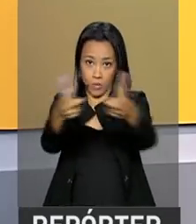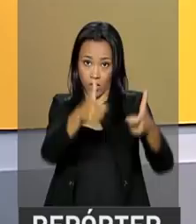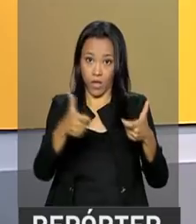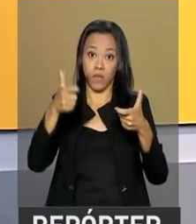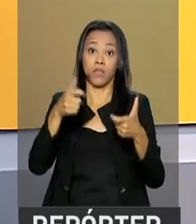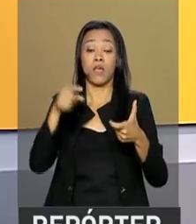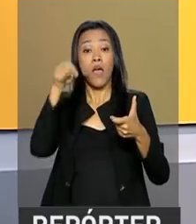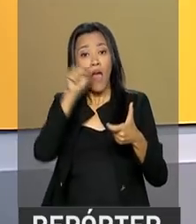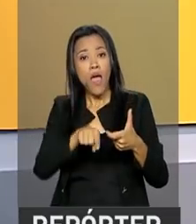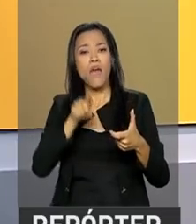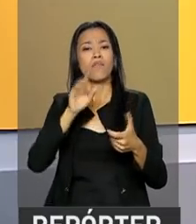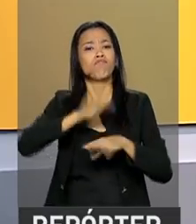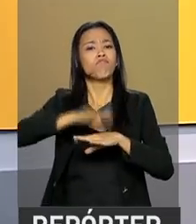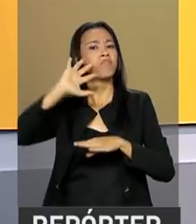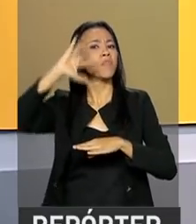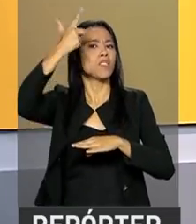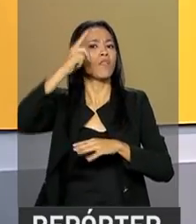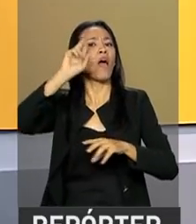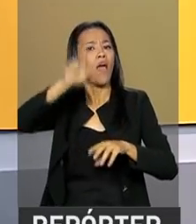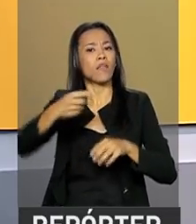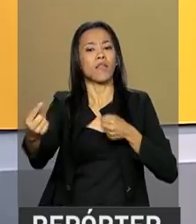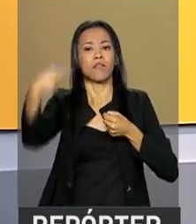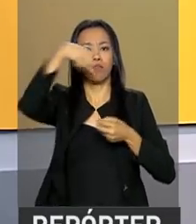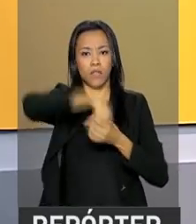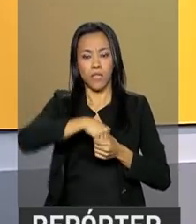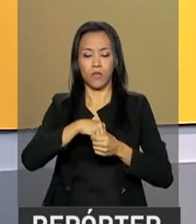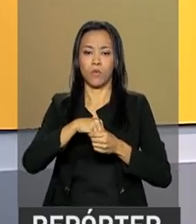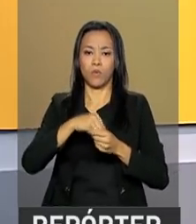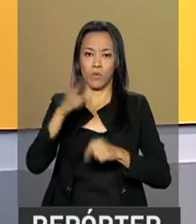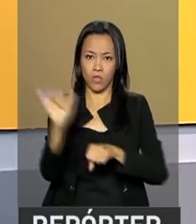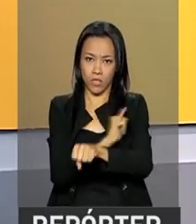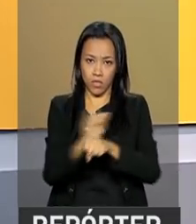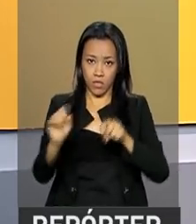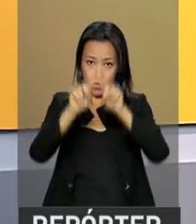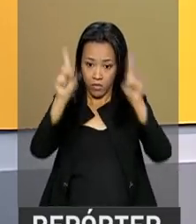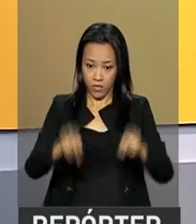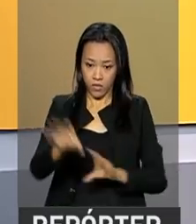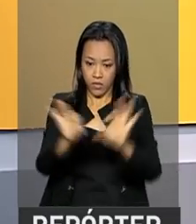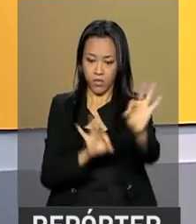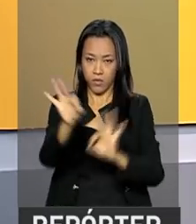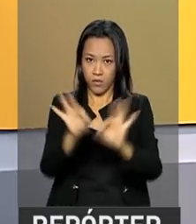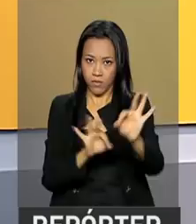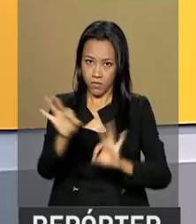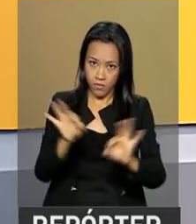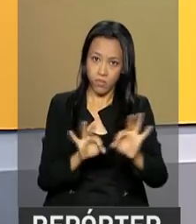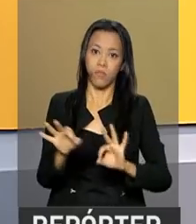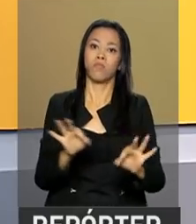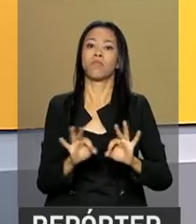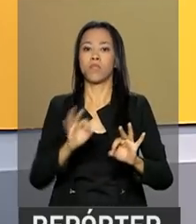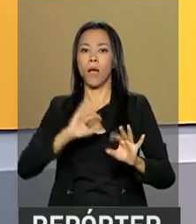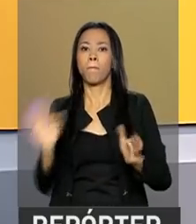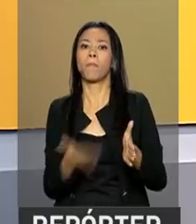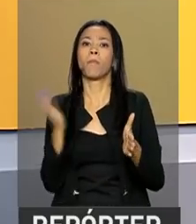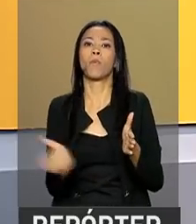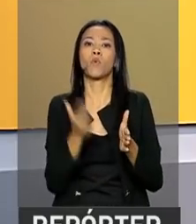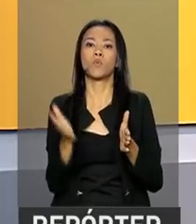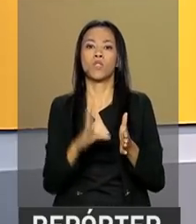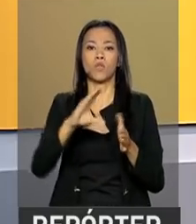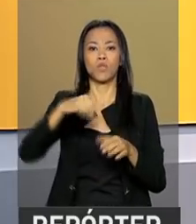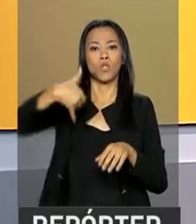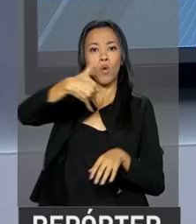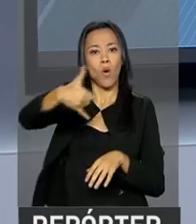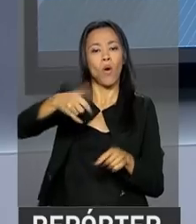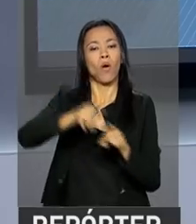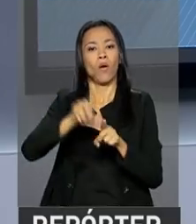está alinhada com o plano estratégico da companhia que prevê a sustentabilidade da produção de óleo e